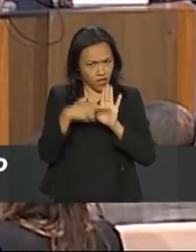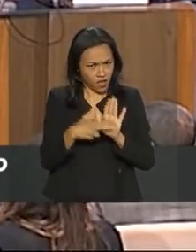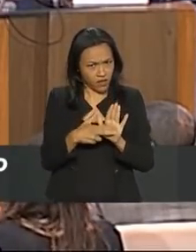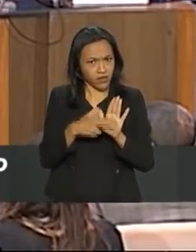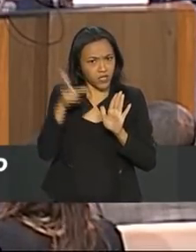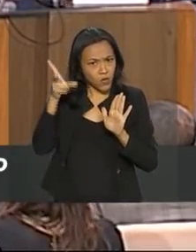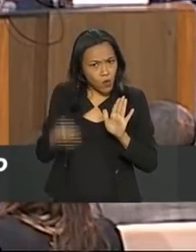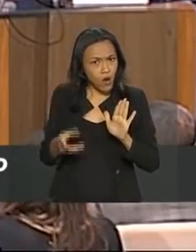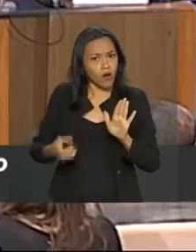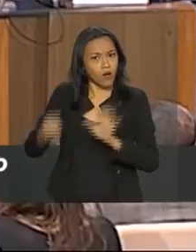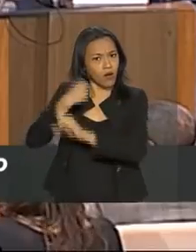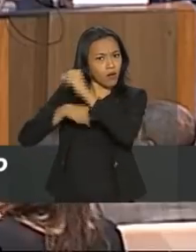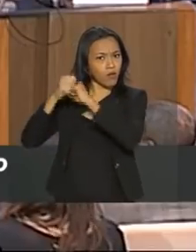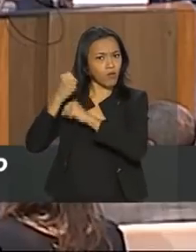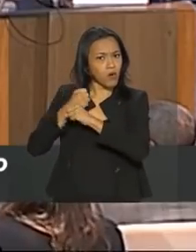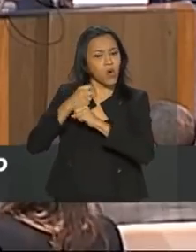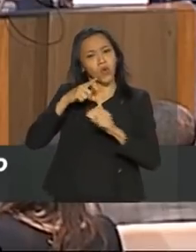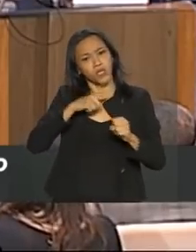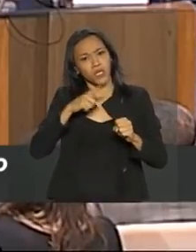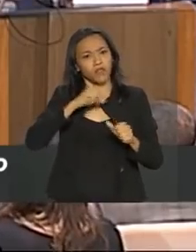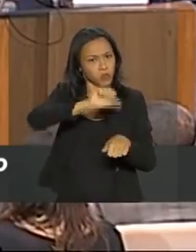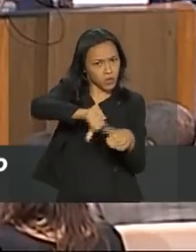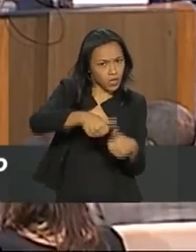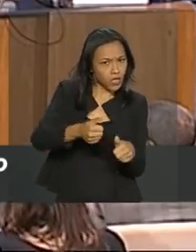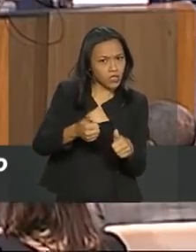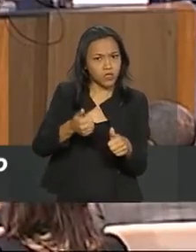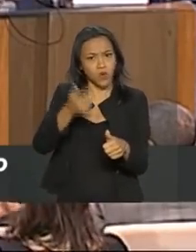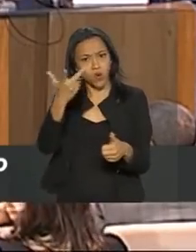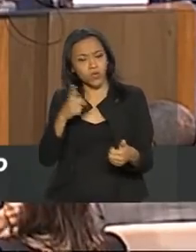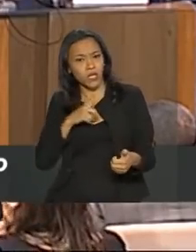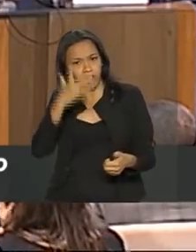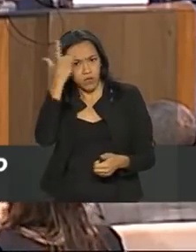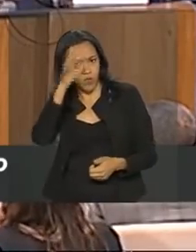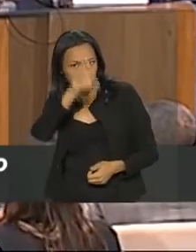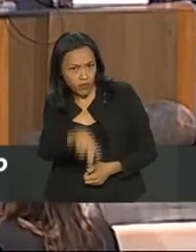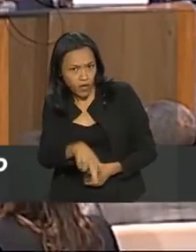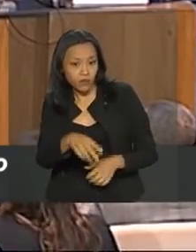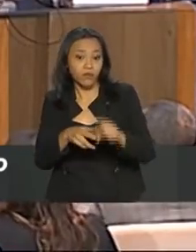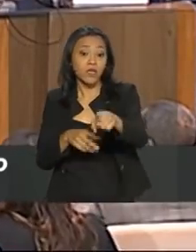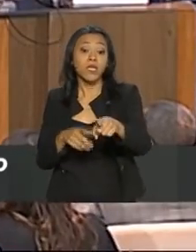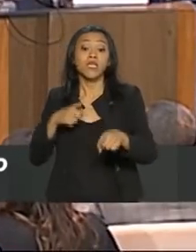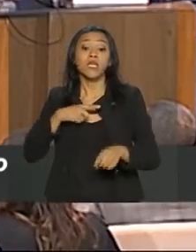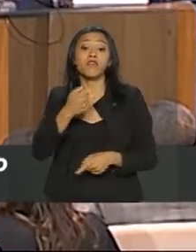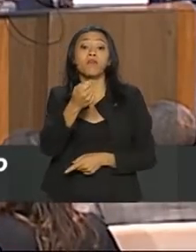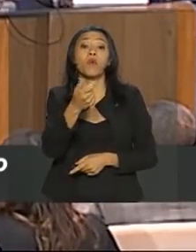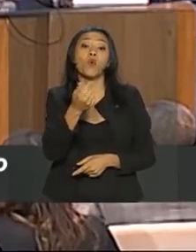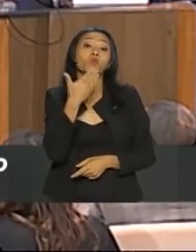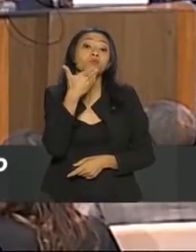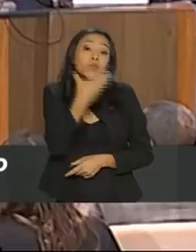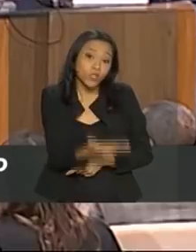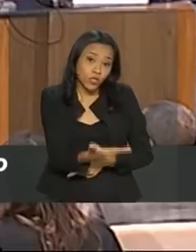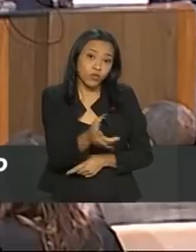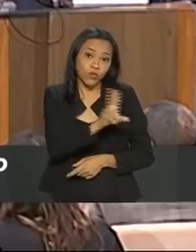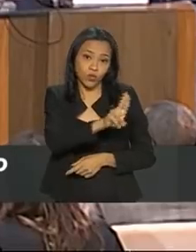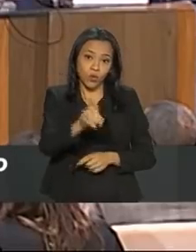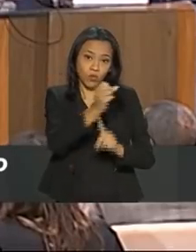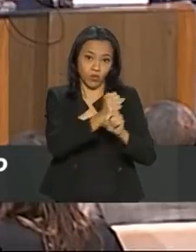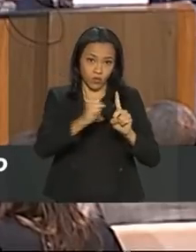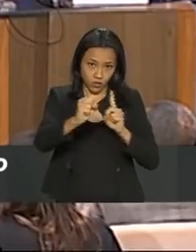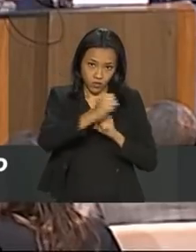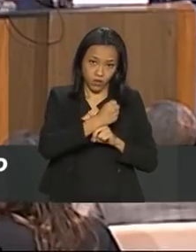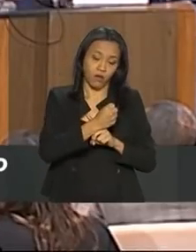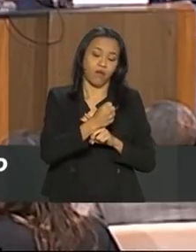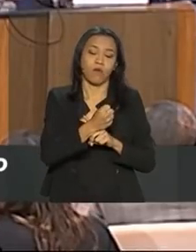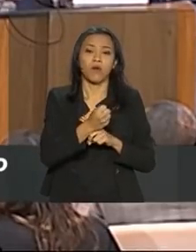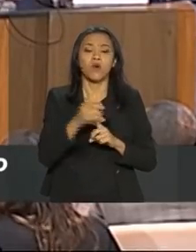exigentes teve mais gente reprovada não não não elimina solicitações de nome social alguns critérios da conferência